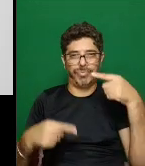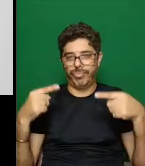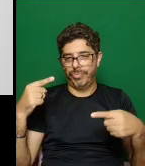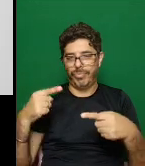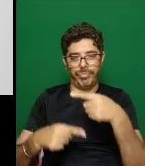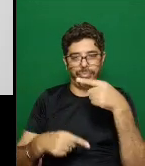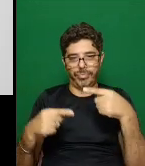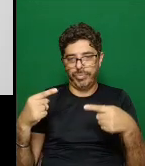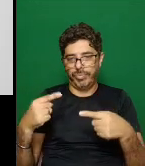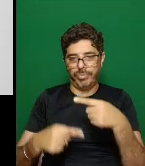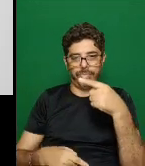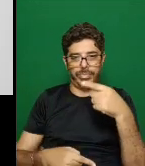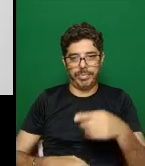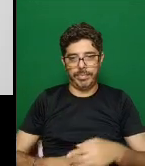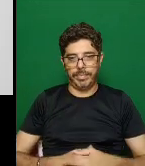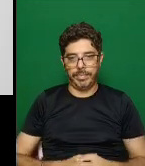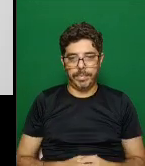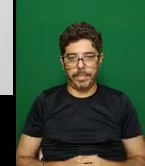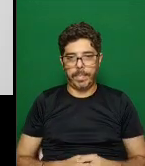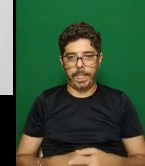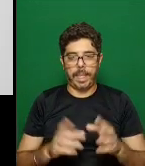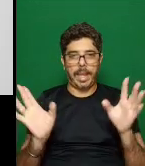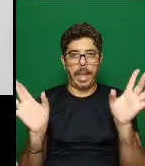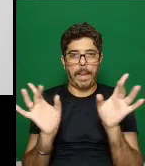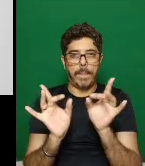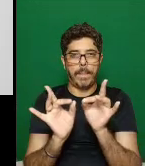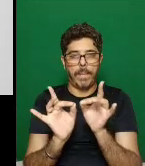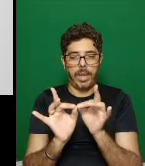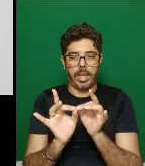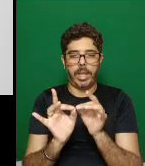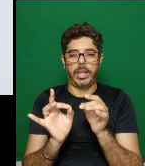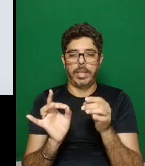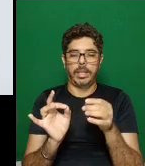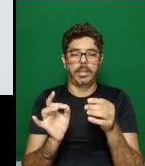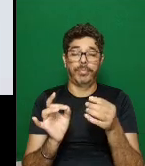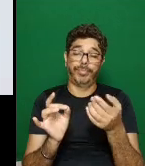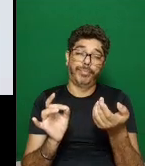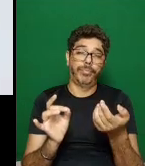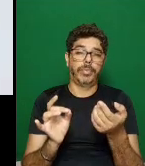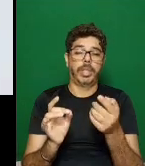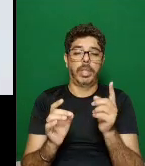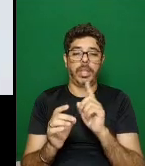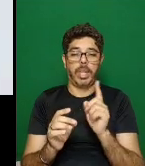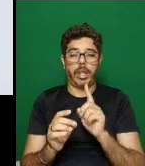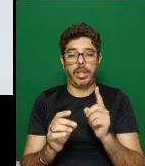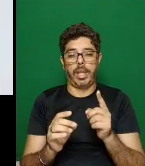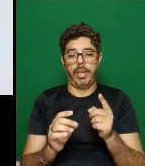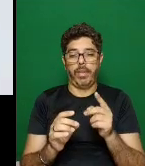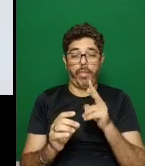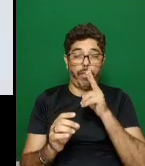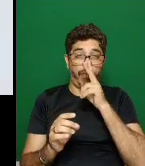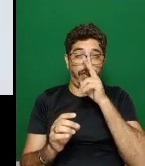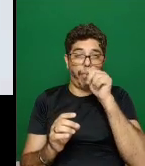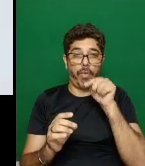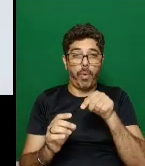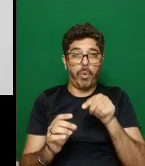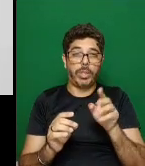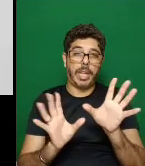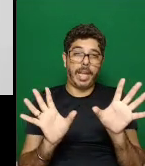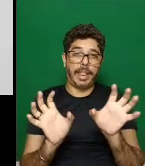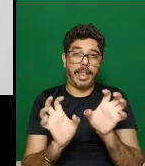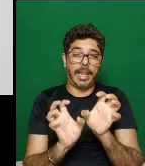desta guanina de forma que a proximidade de suas cargas resulte numa força atrativa